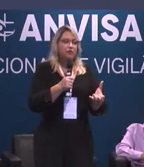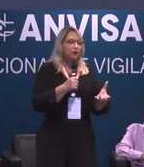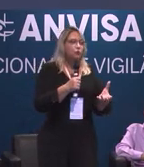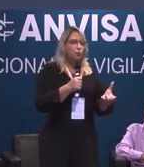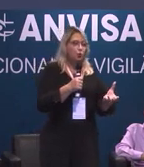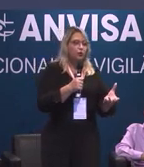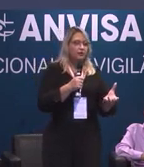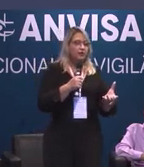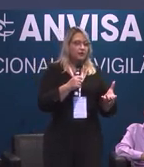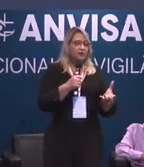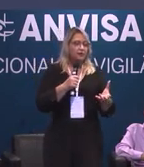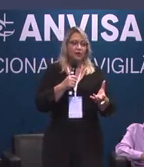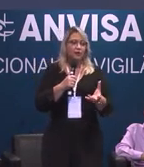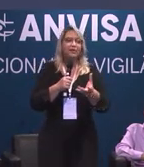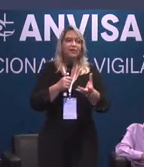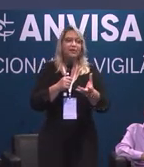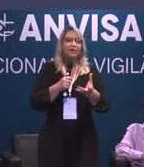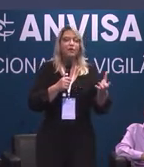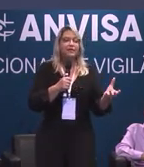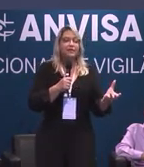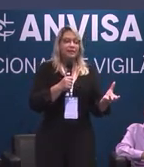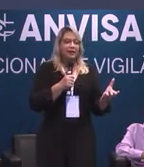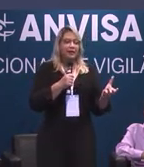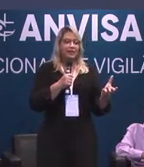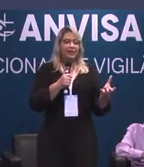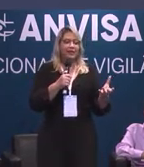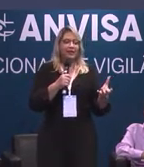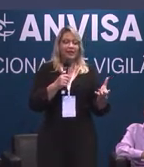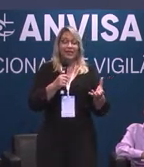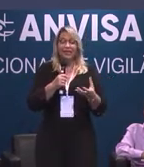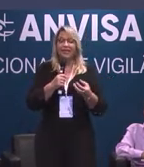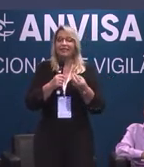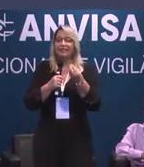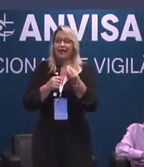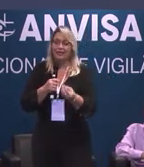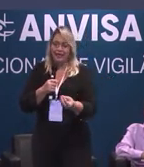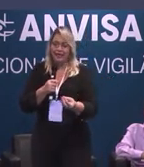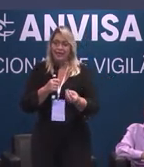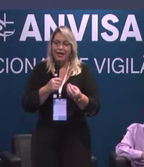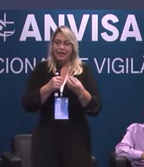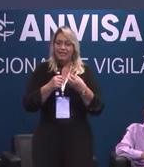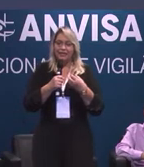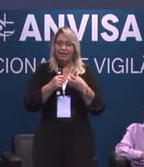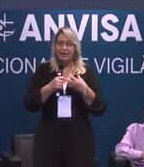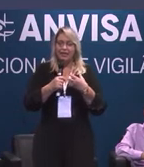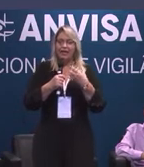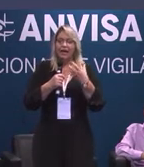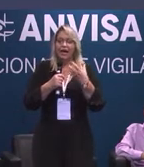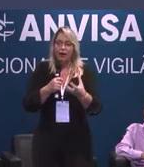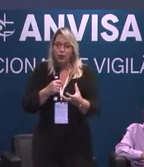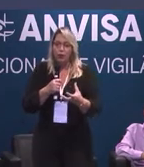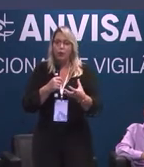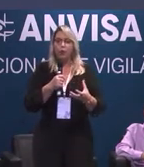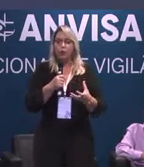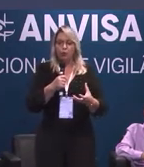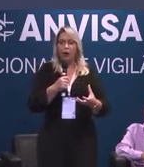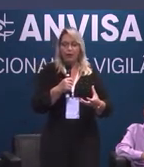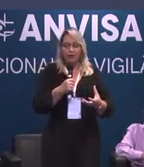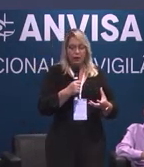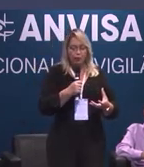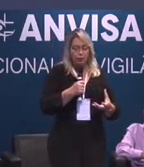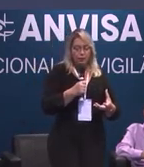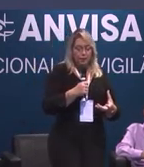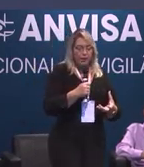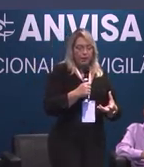não todas, não traziam essa identidade, né? Esse diálogo com o mapa da